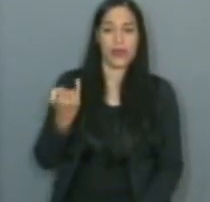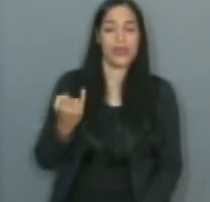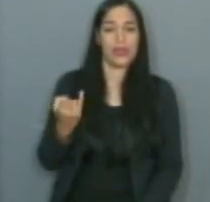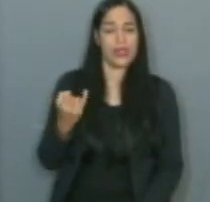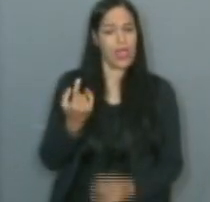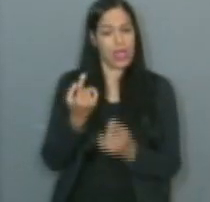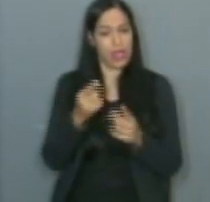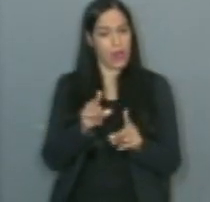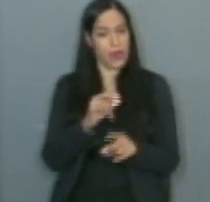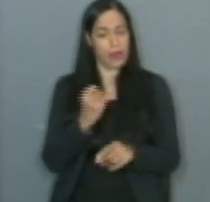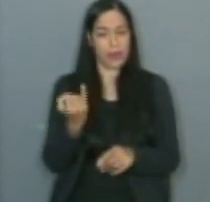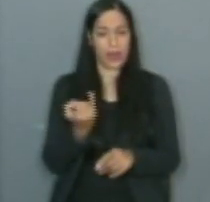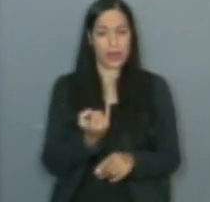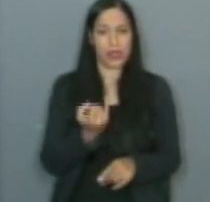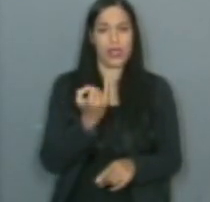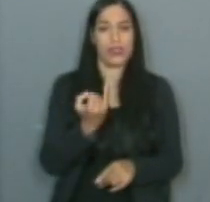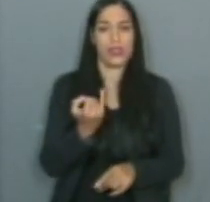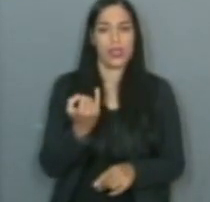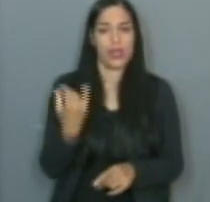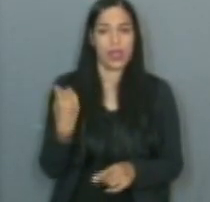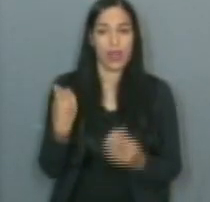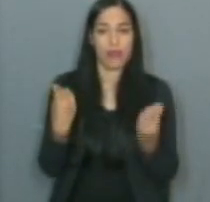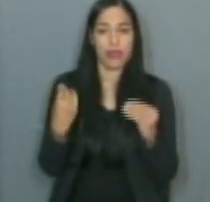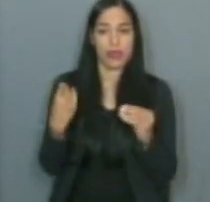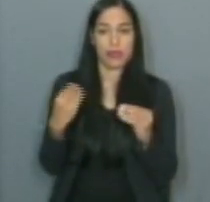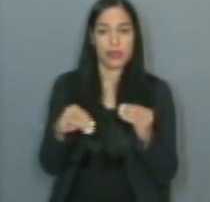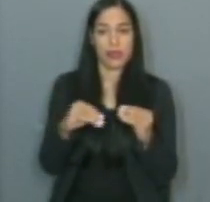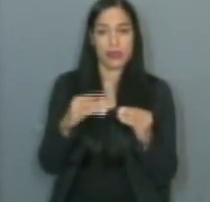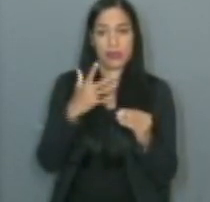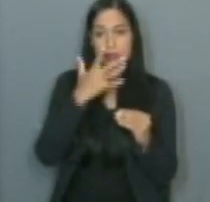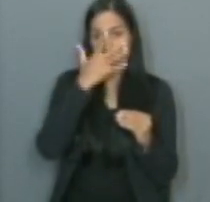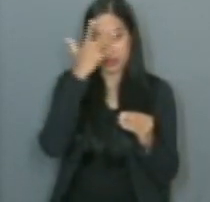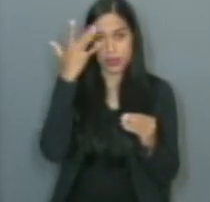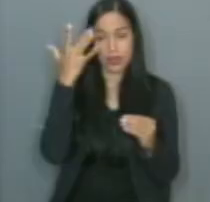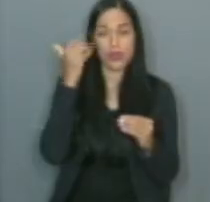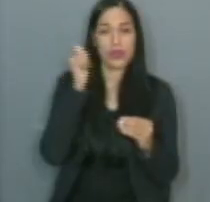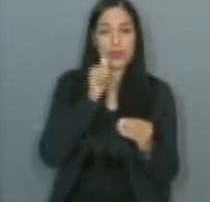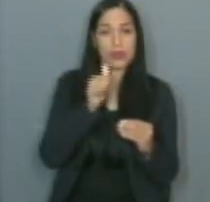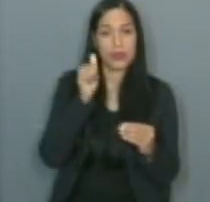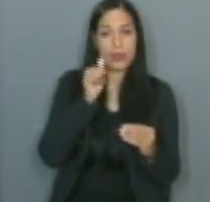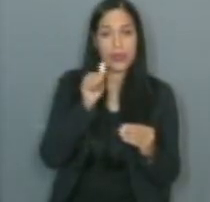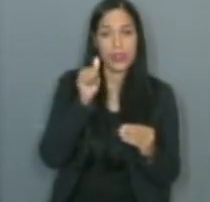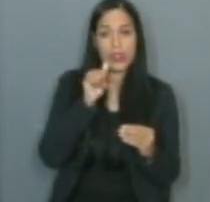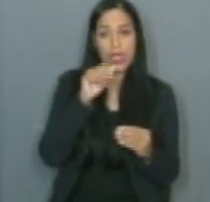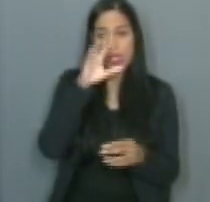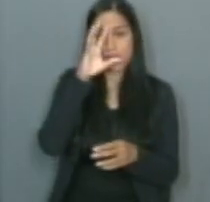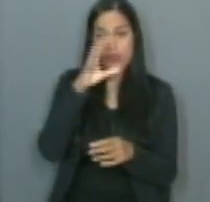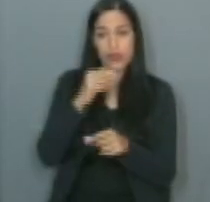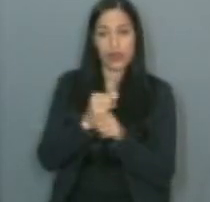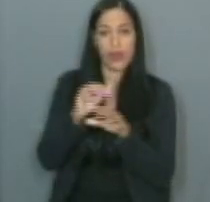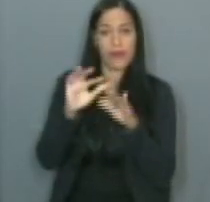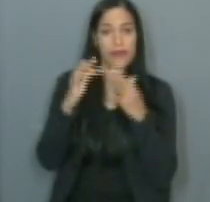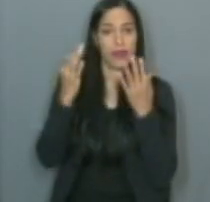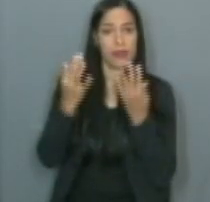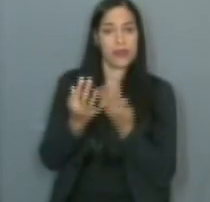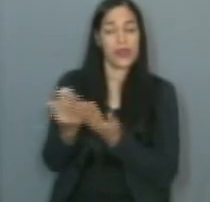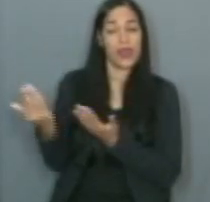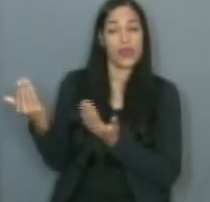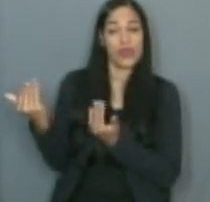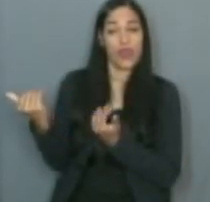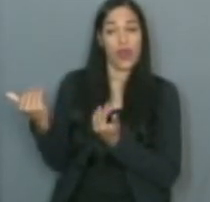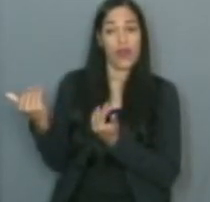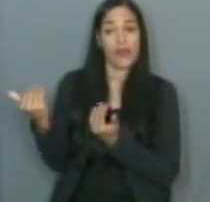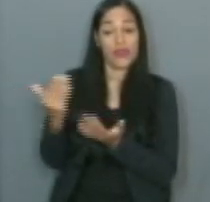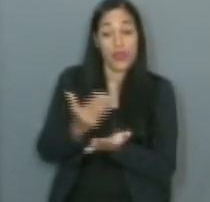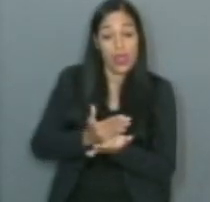é importante que seja inserido nesse programa social mulheres chefes de família, os jovens que